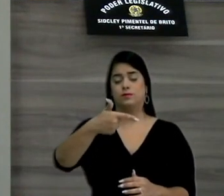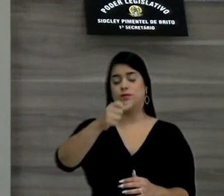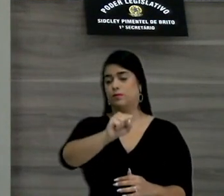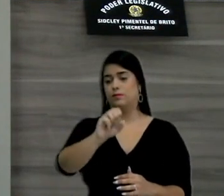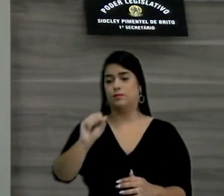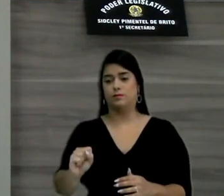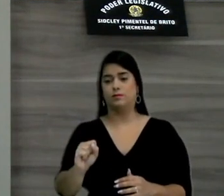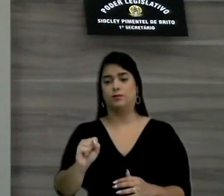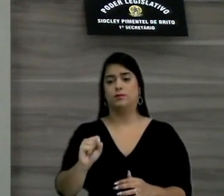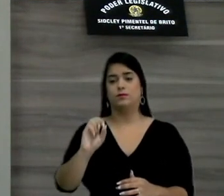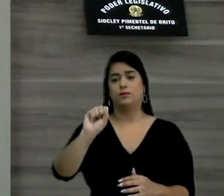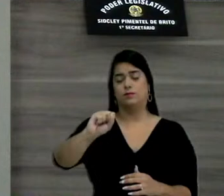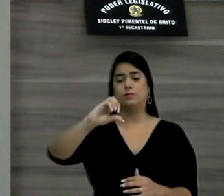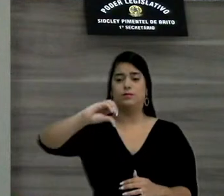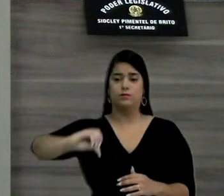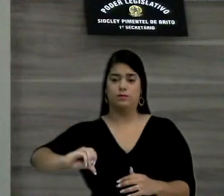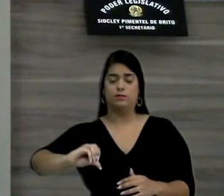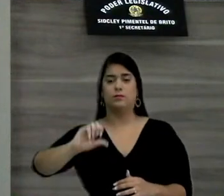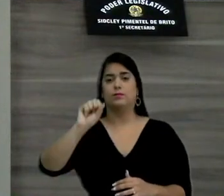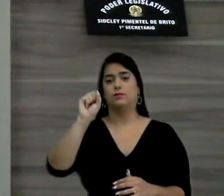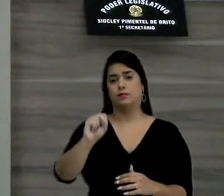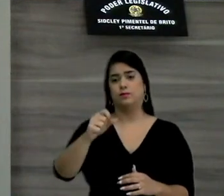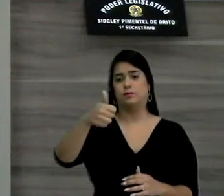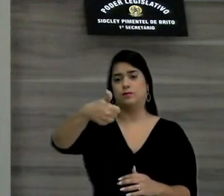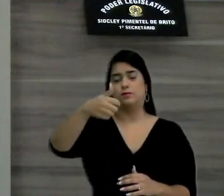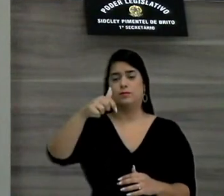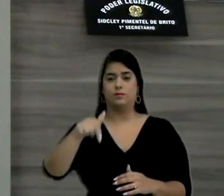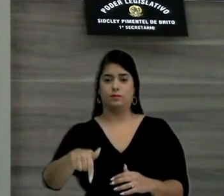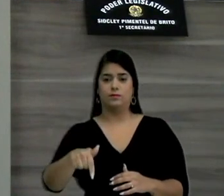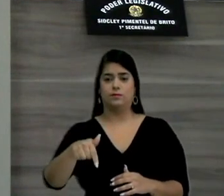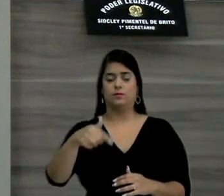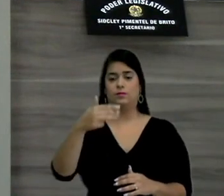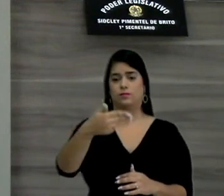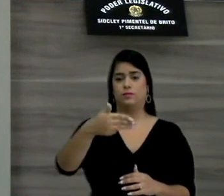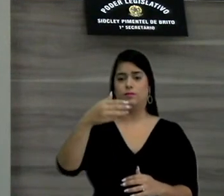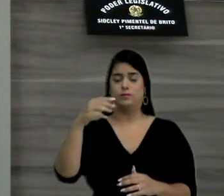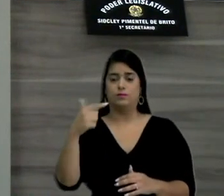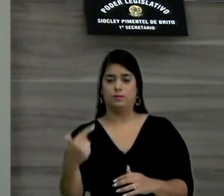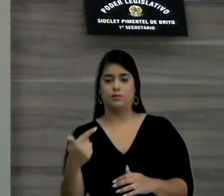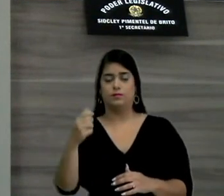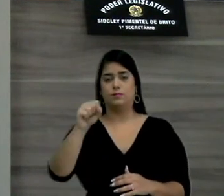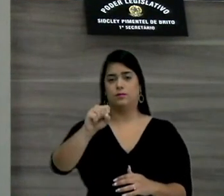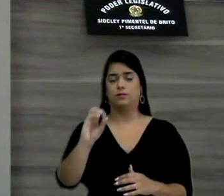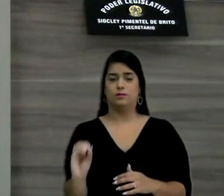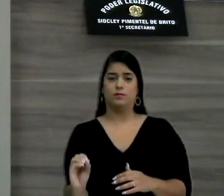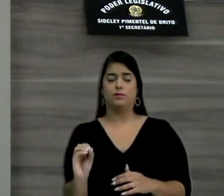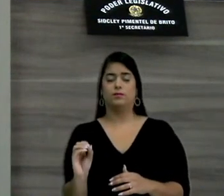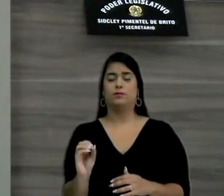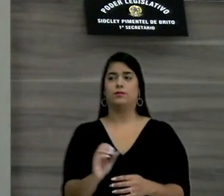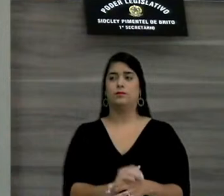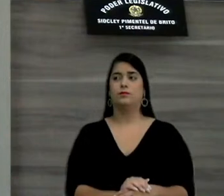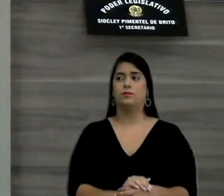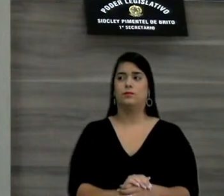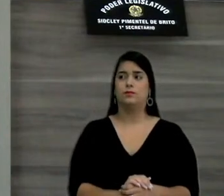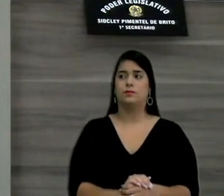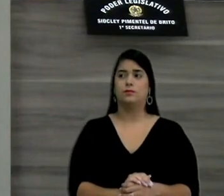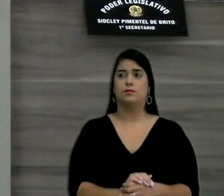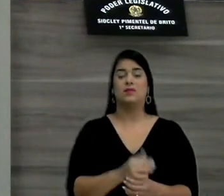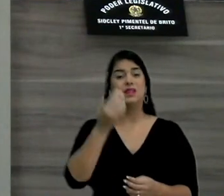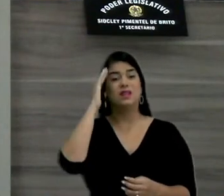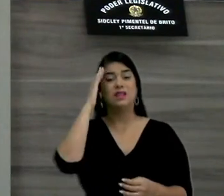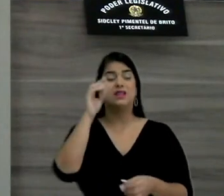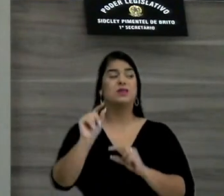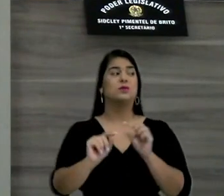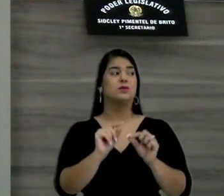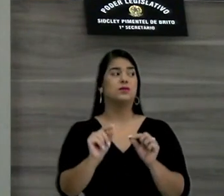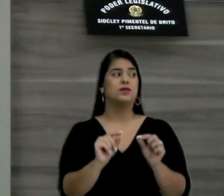2023 817 328 328 vieram os autos conclusos como